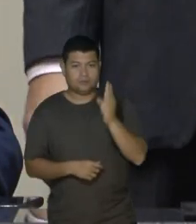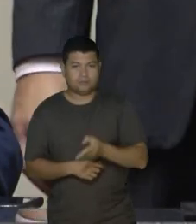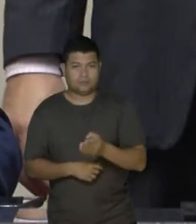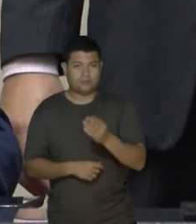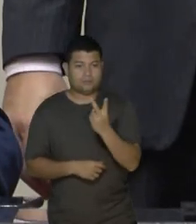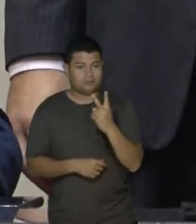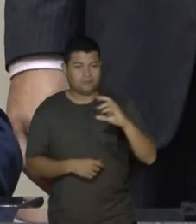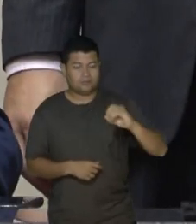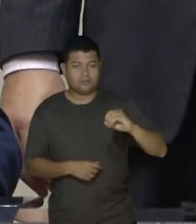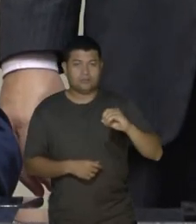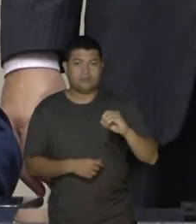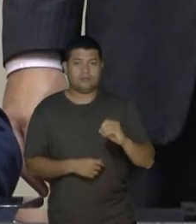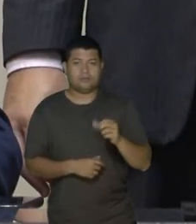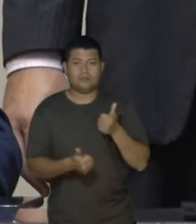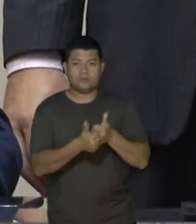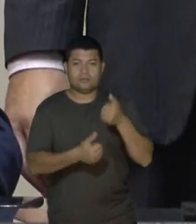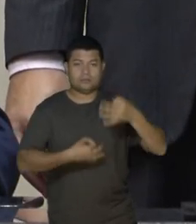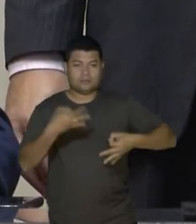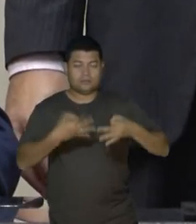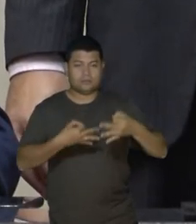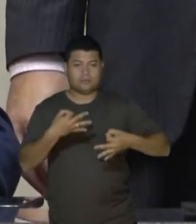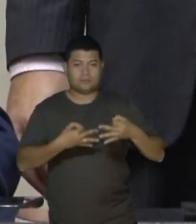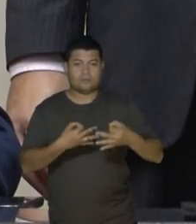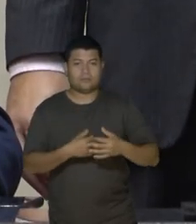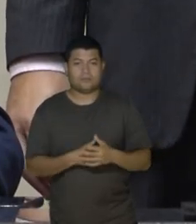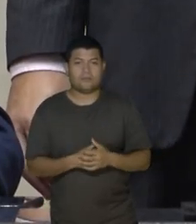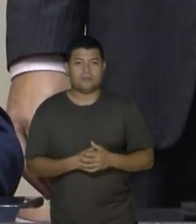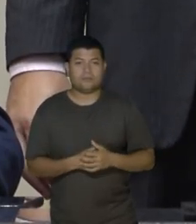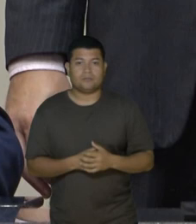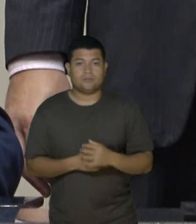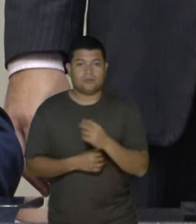19-20, do Tribunal de Justiça,